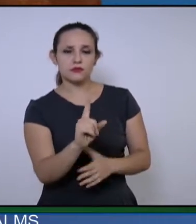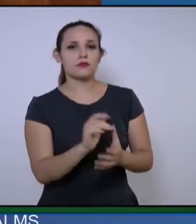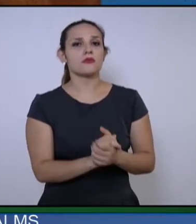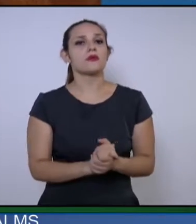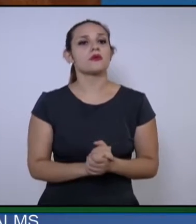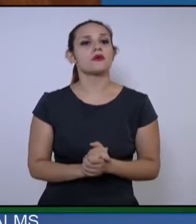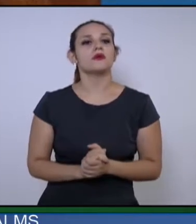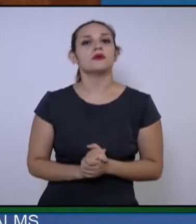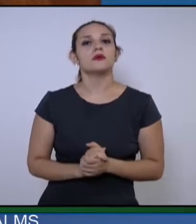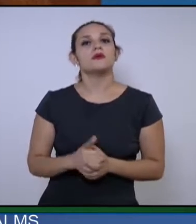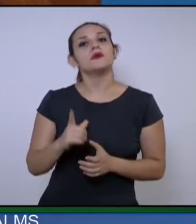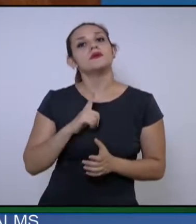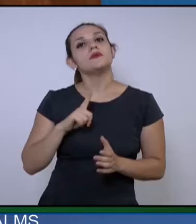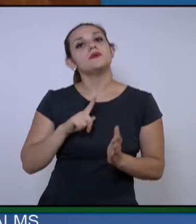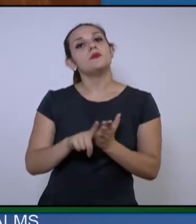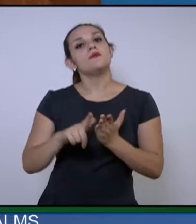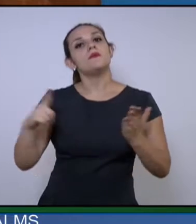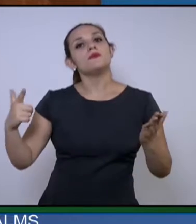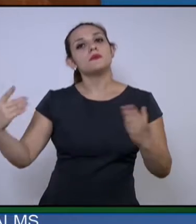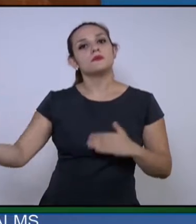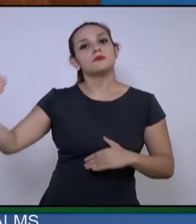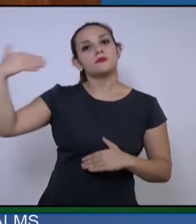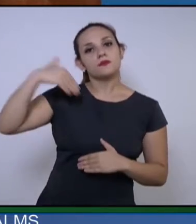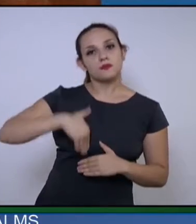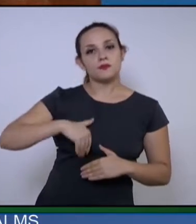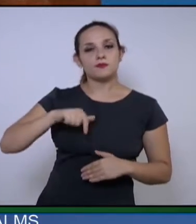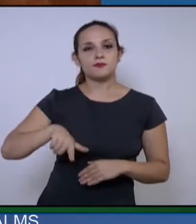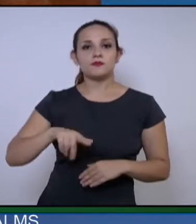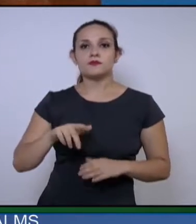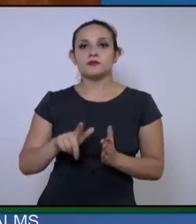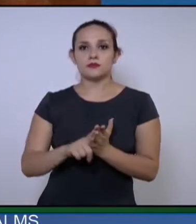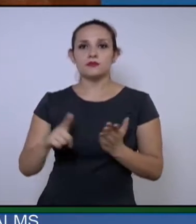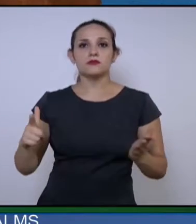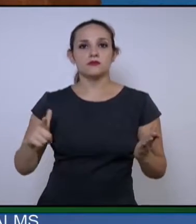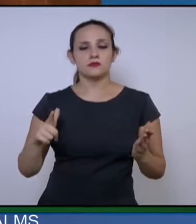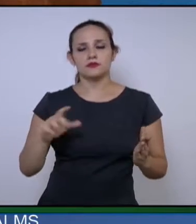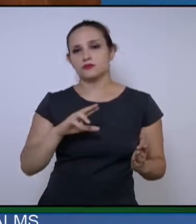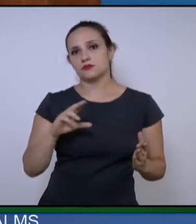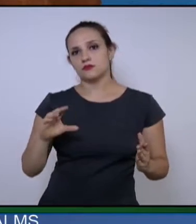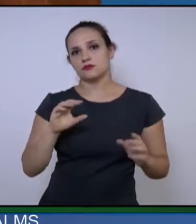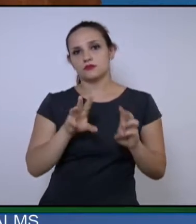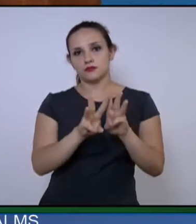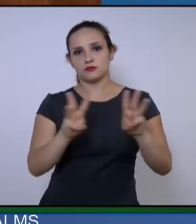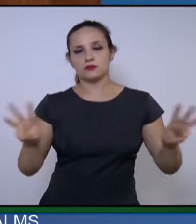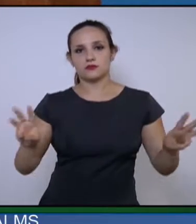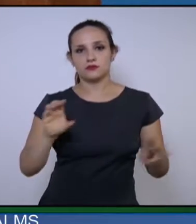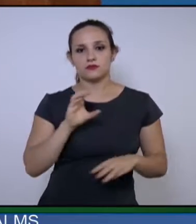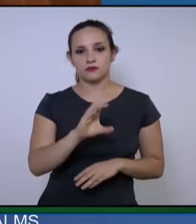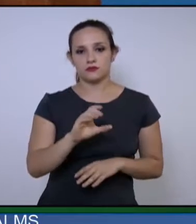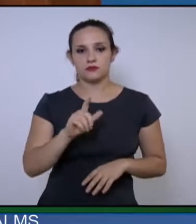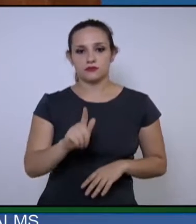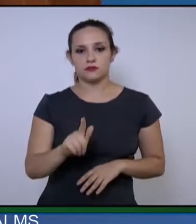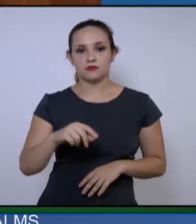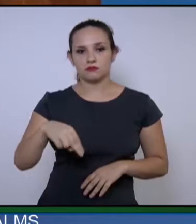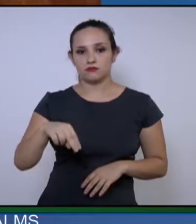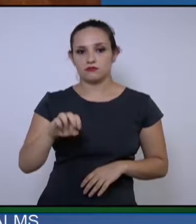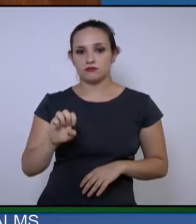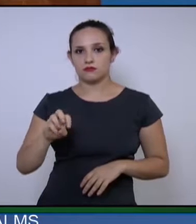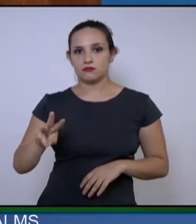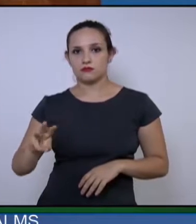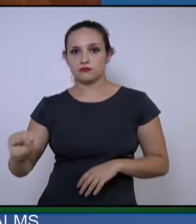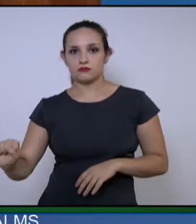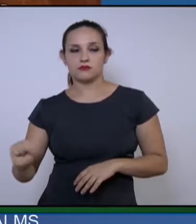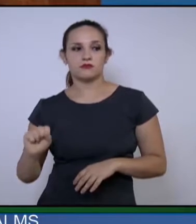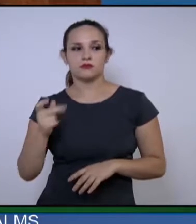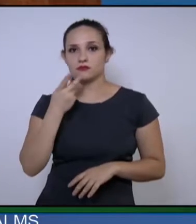esse jornal aqui, do Campo Grande News, mas também reproduzido na grande mídia nacional, diz